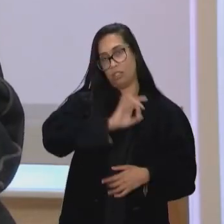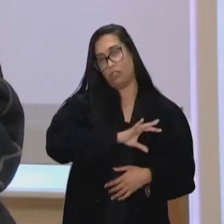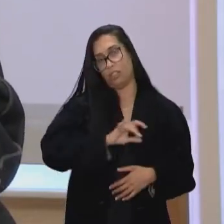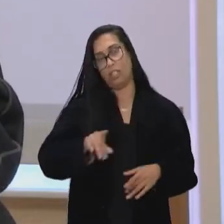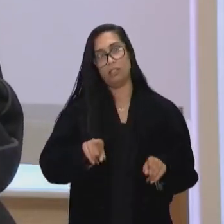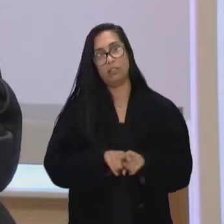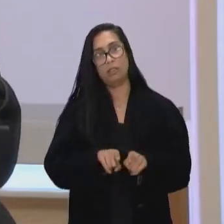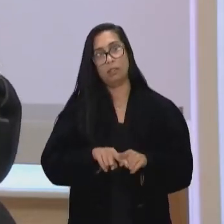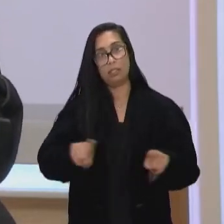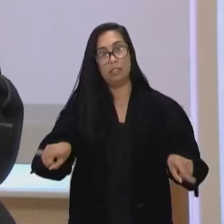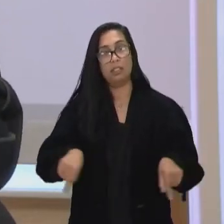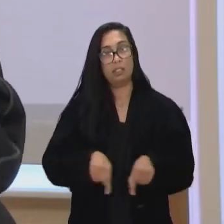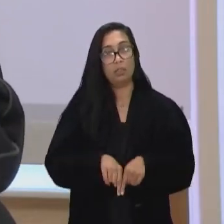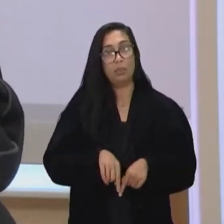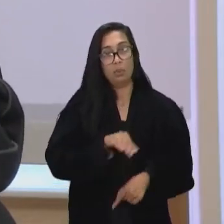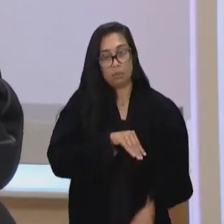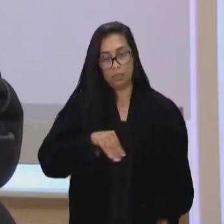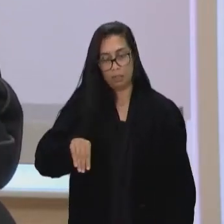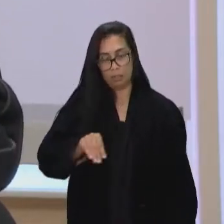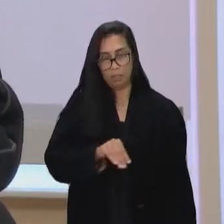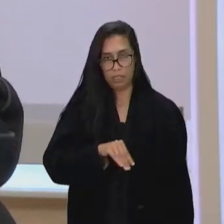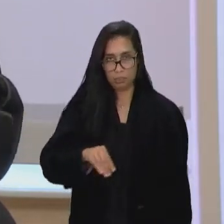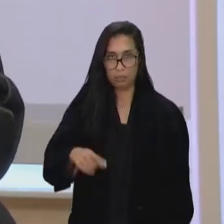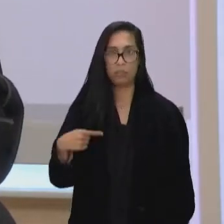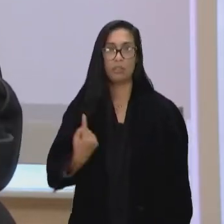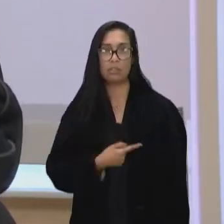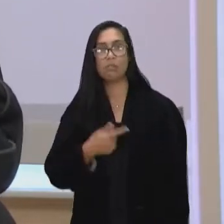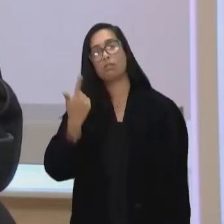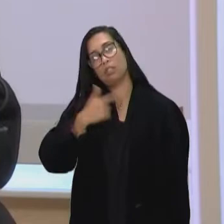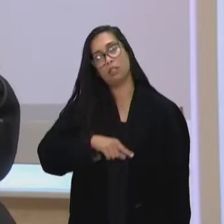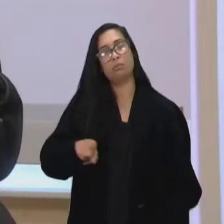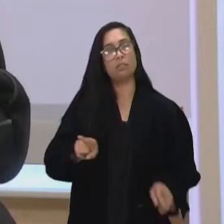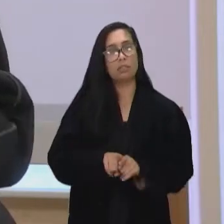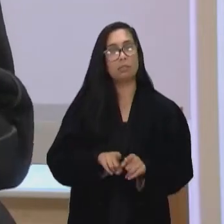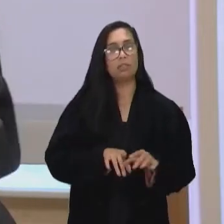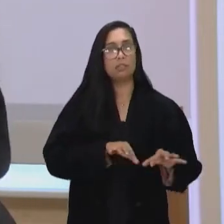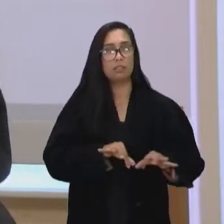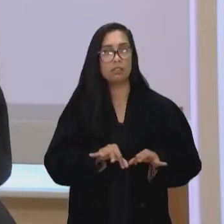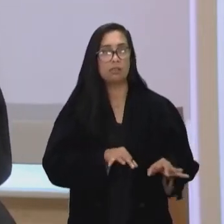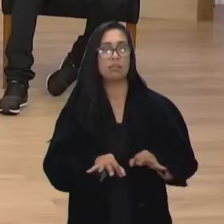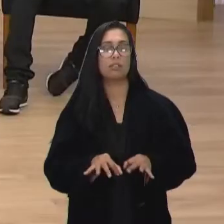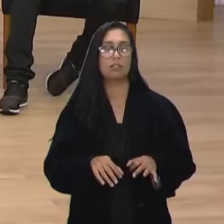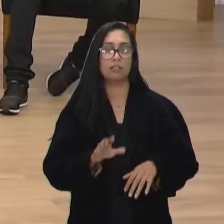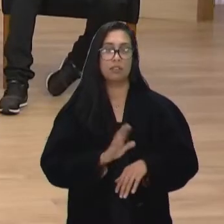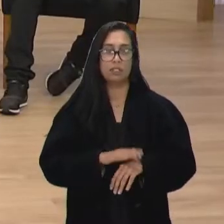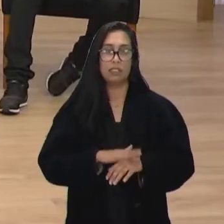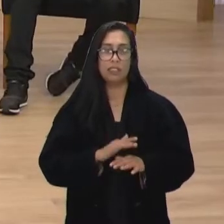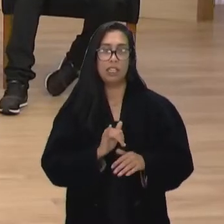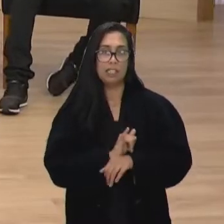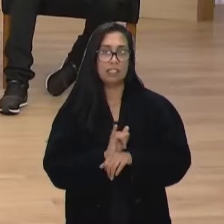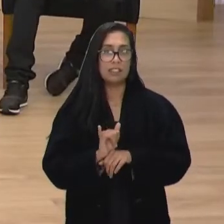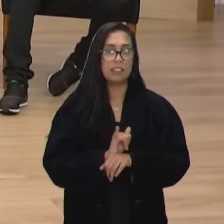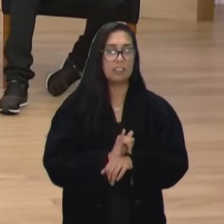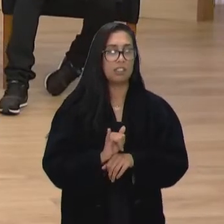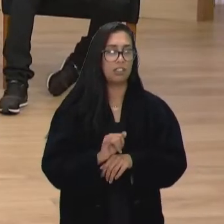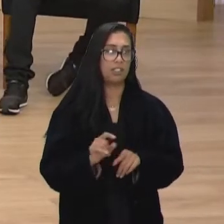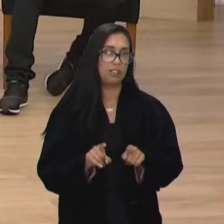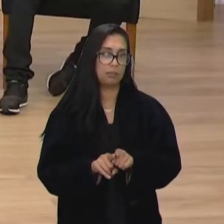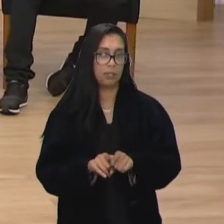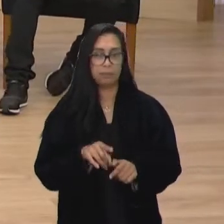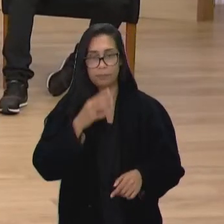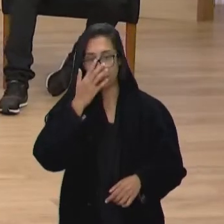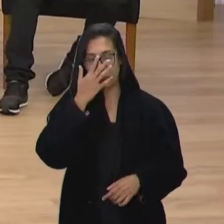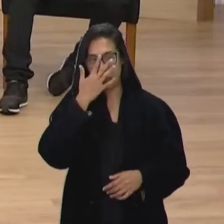tabuleiro, sim, os editores, organizadores e roteiristas. Então é interessante pensar nessa questão